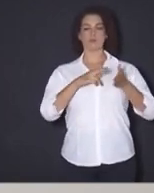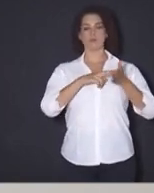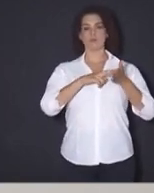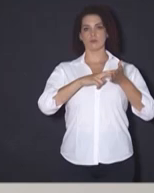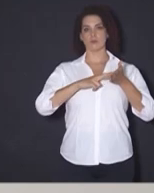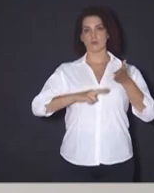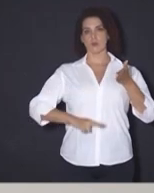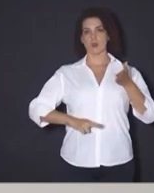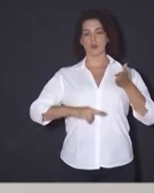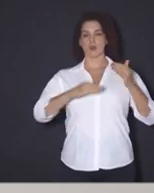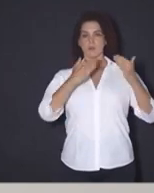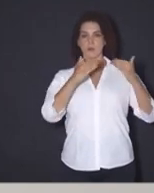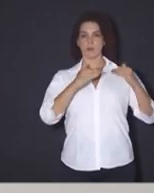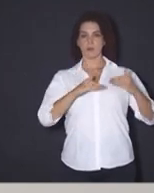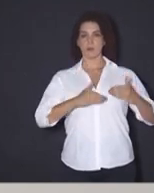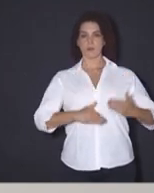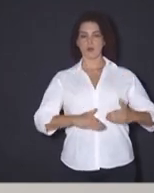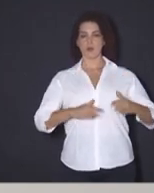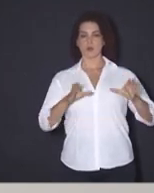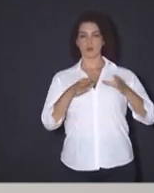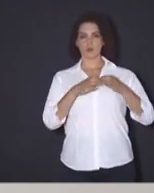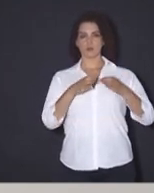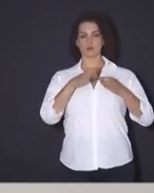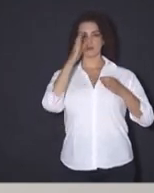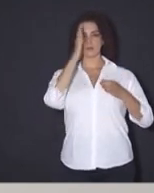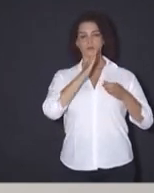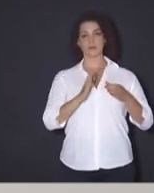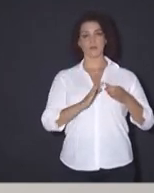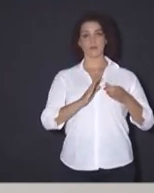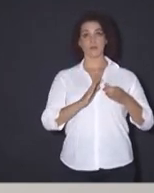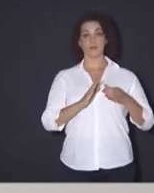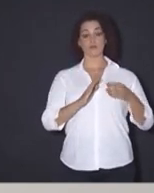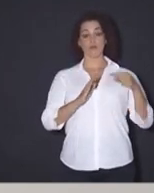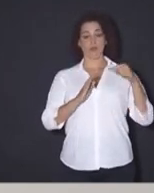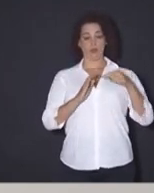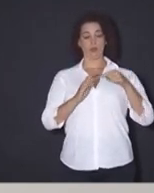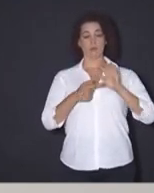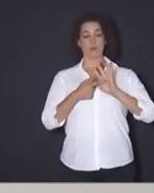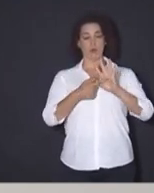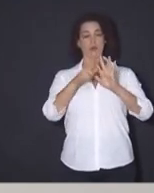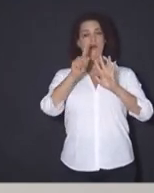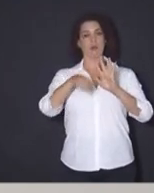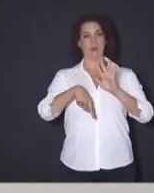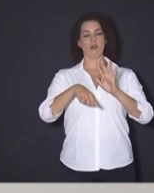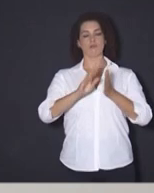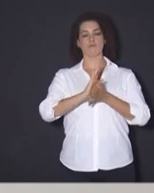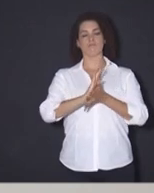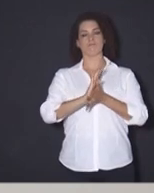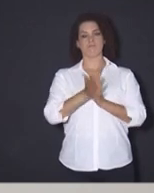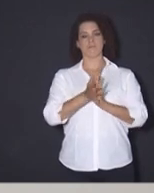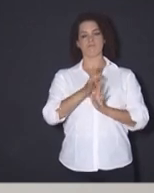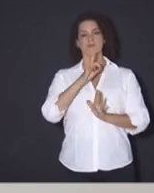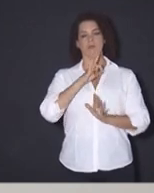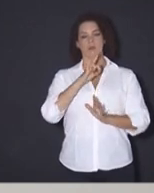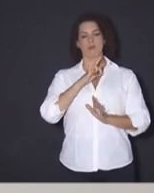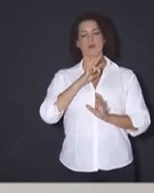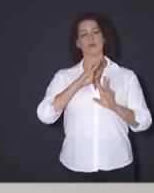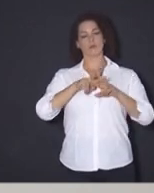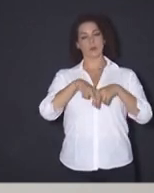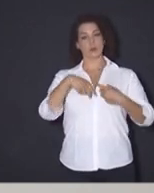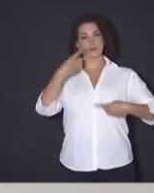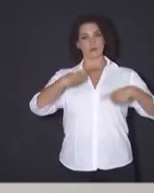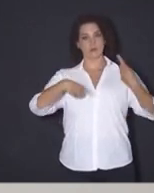da delegação brasileira o brasil se assumir com um país aaa se deu por isso o debate sobre